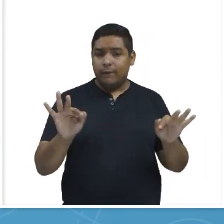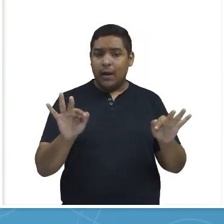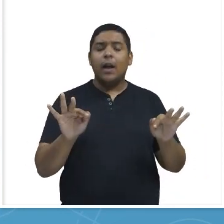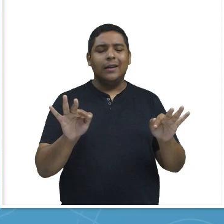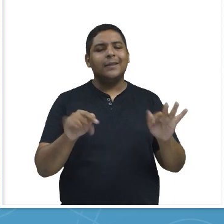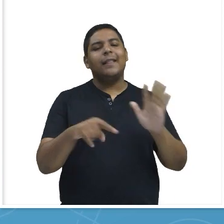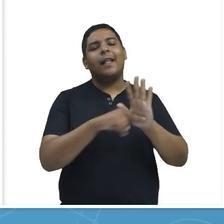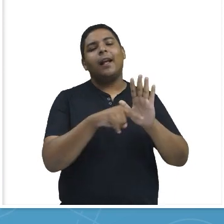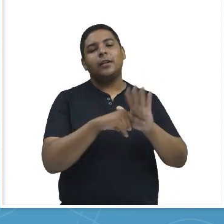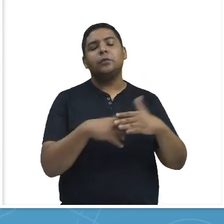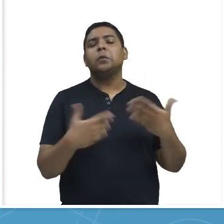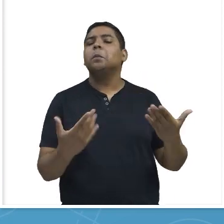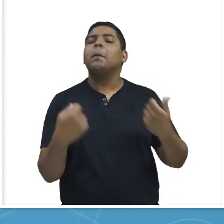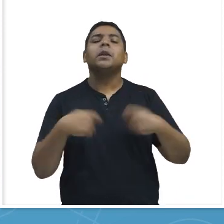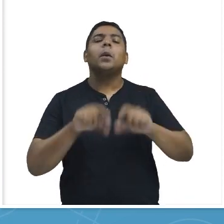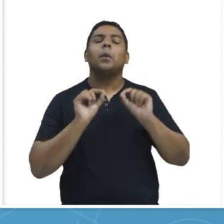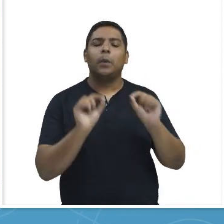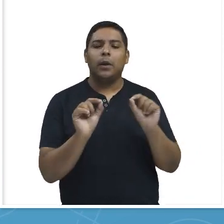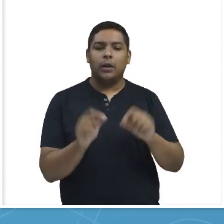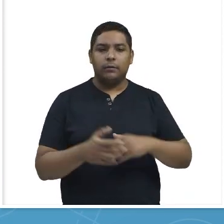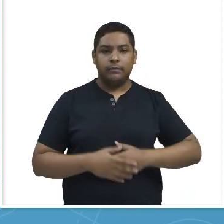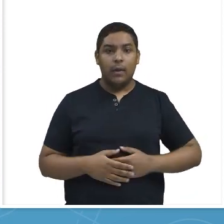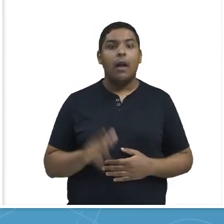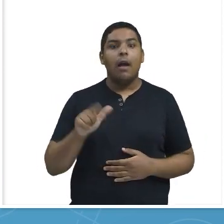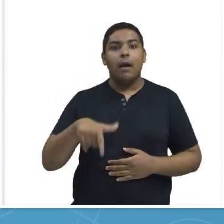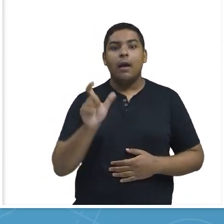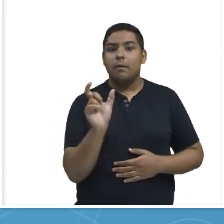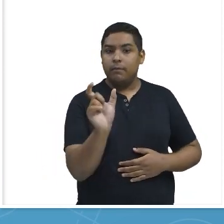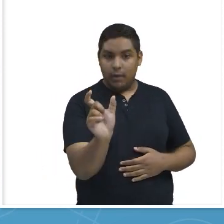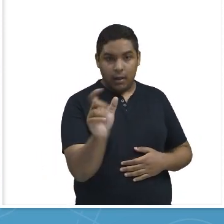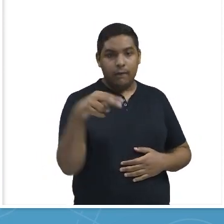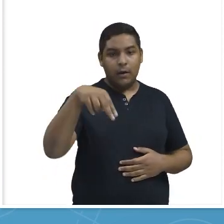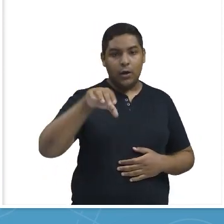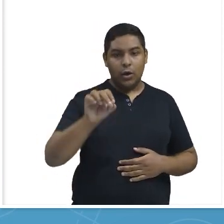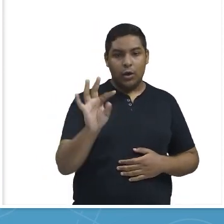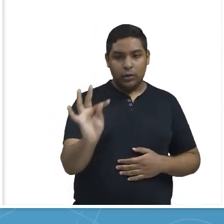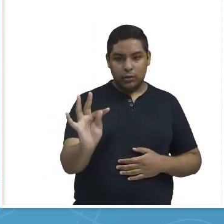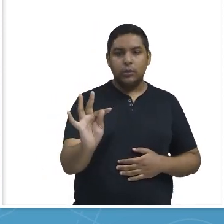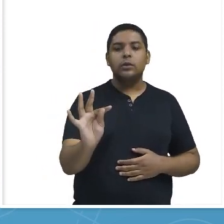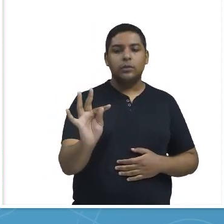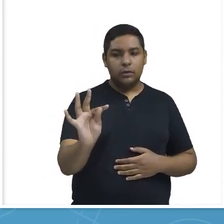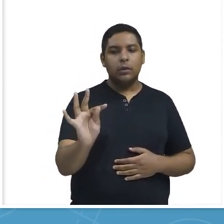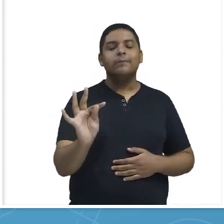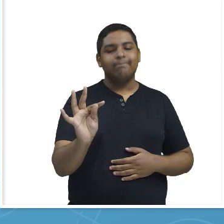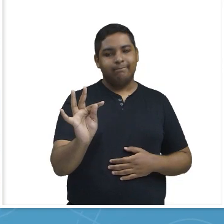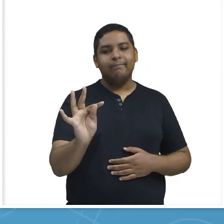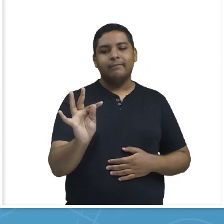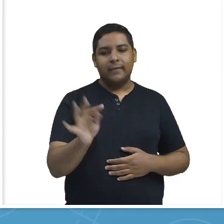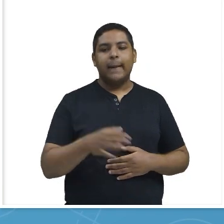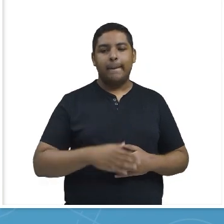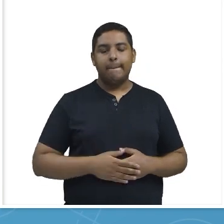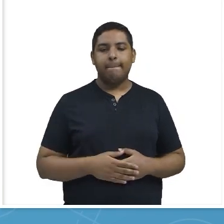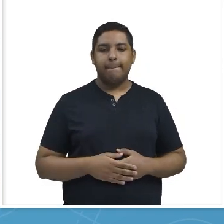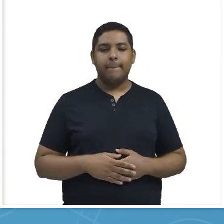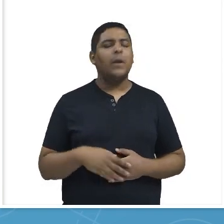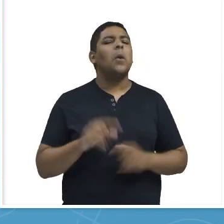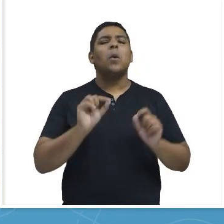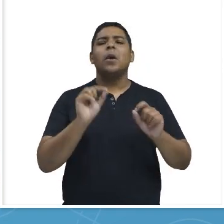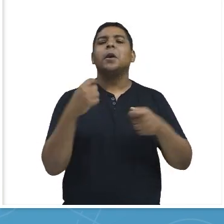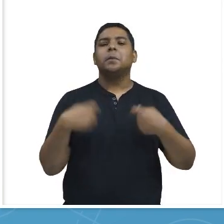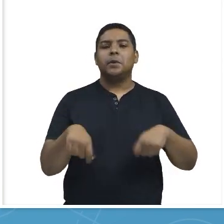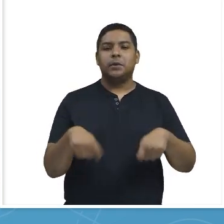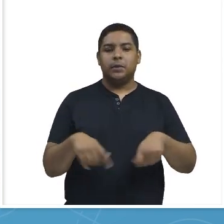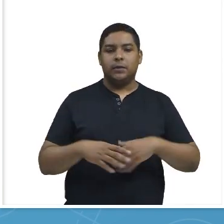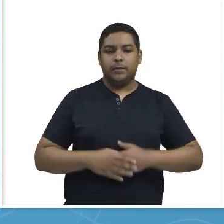negativa do be going to? A palavra é not. Not. O que você precisa? A